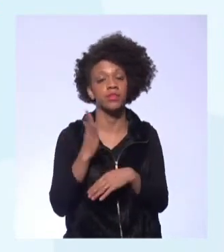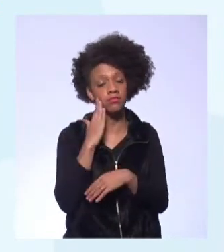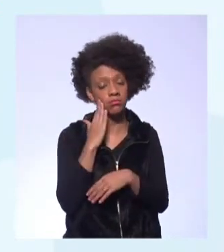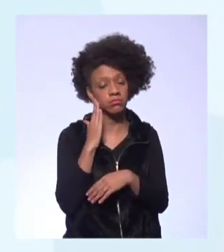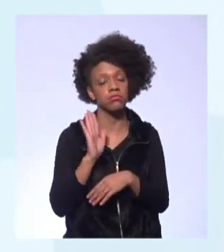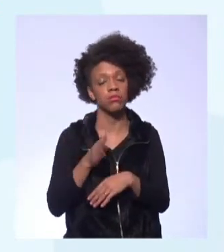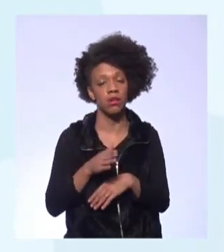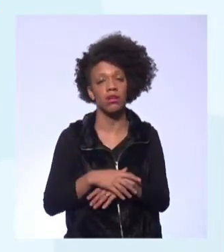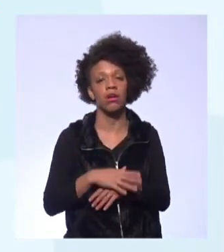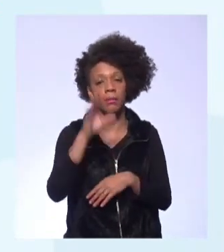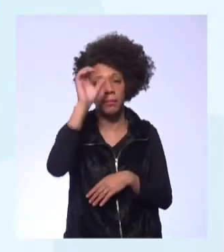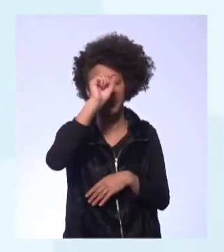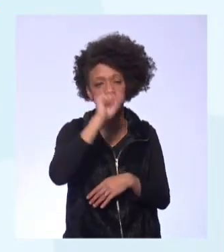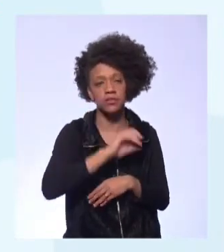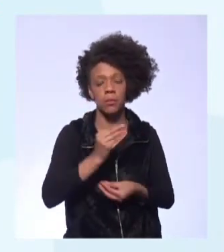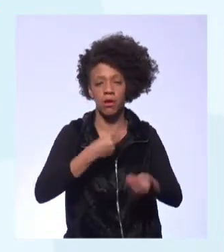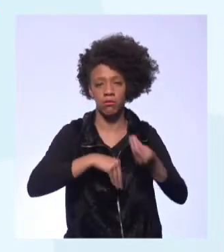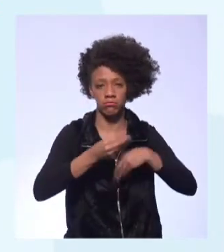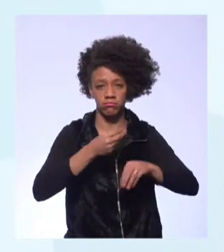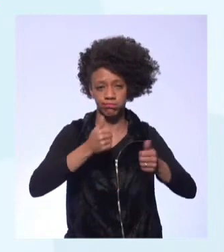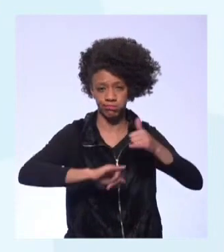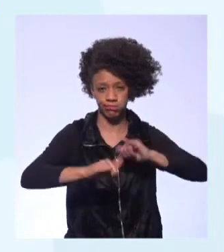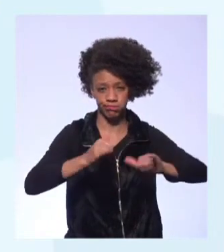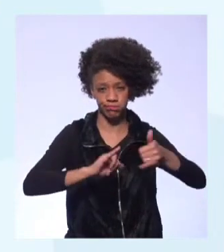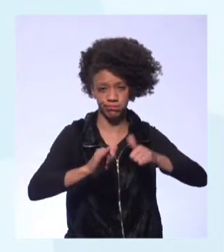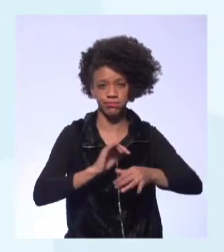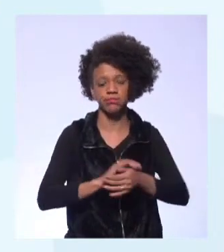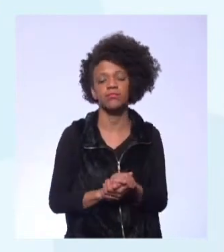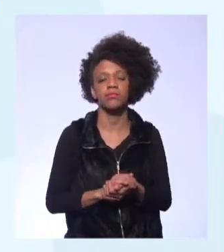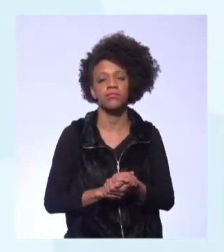aprender, que foi uma reação química. Eu tenho aqui, ó, eu